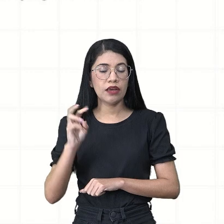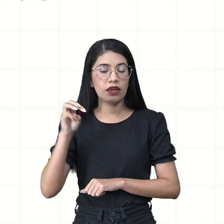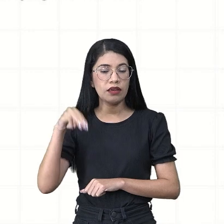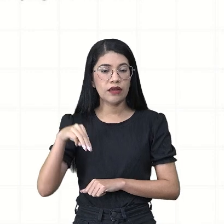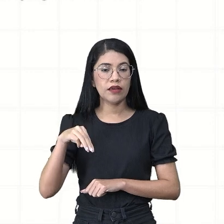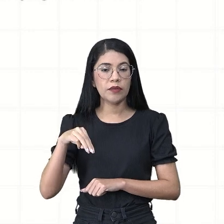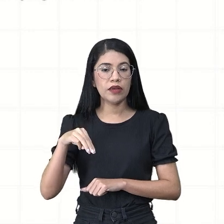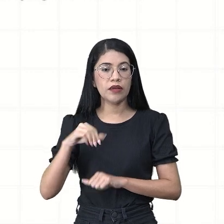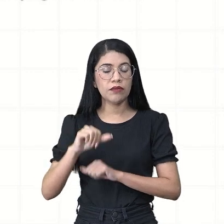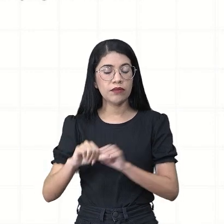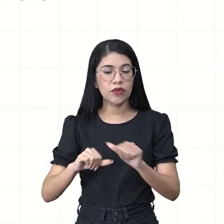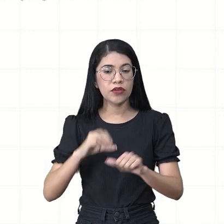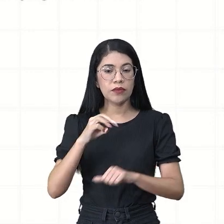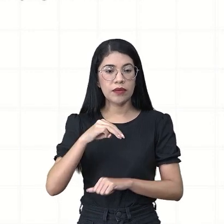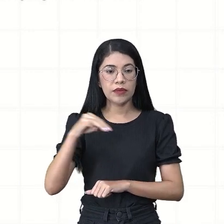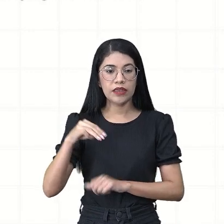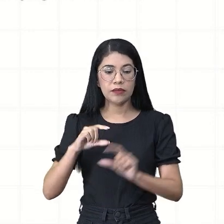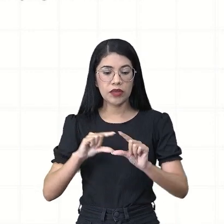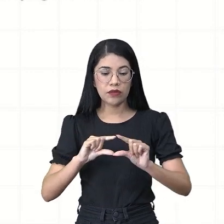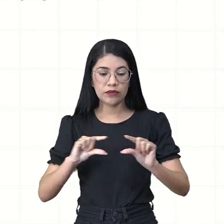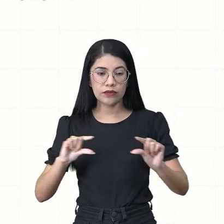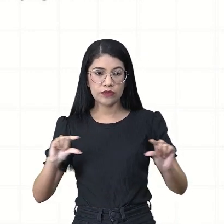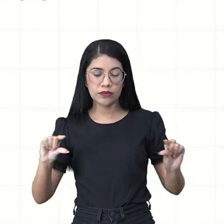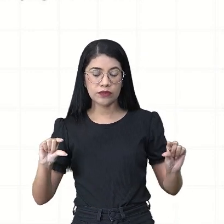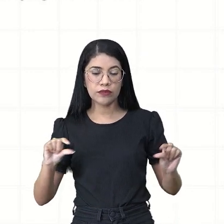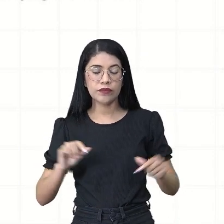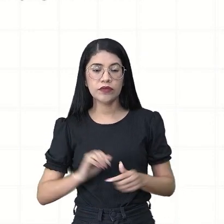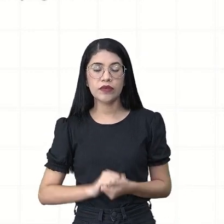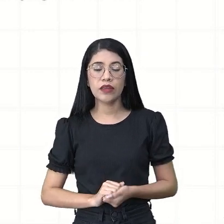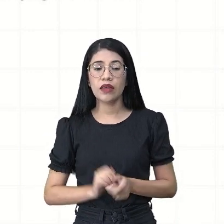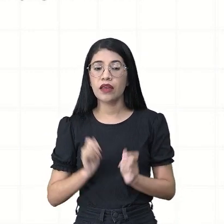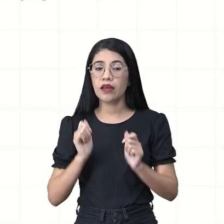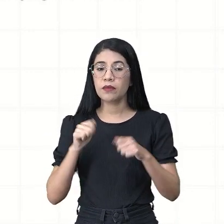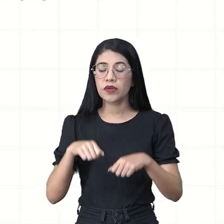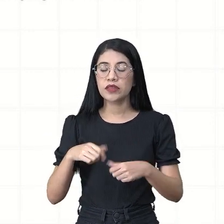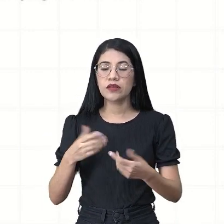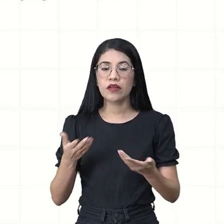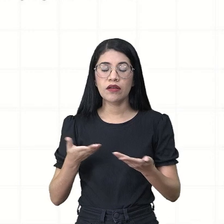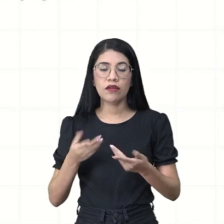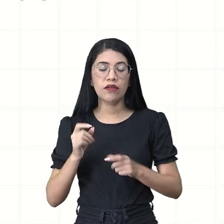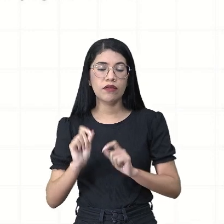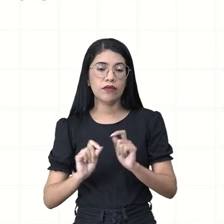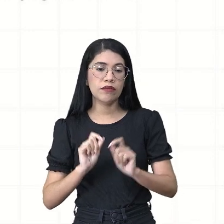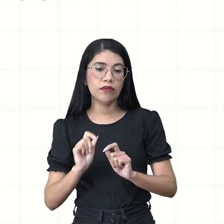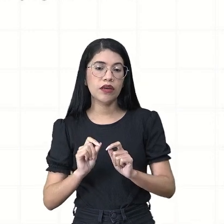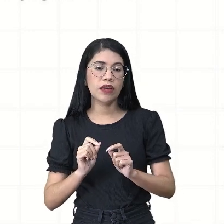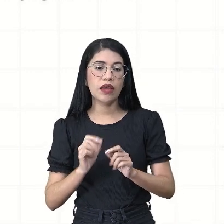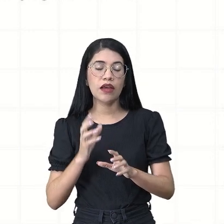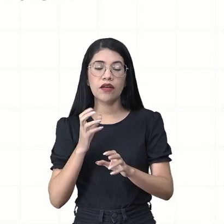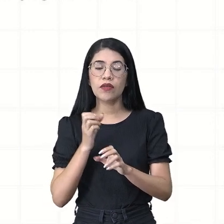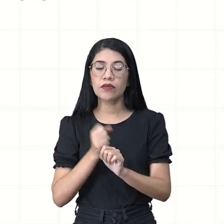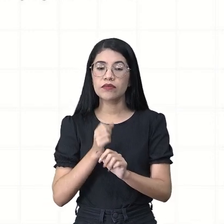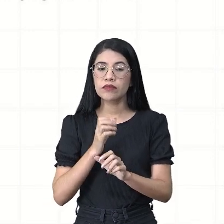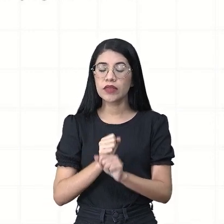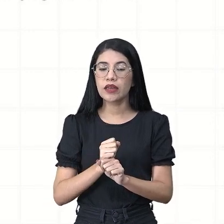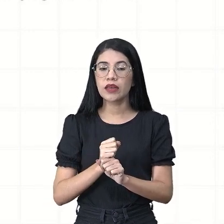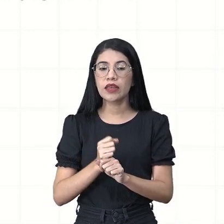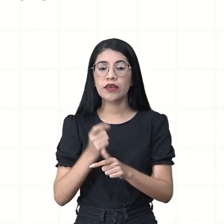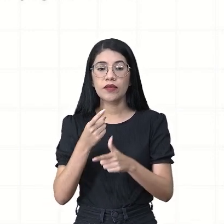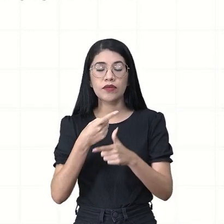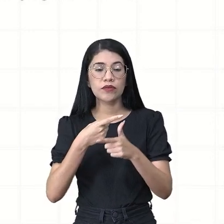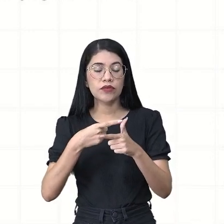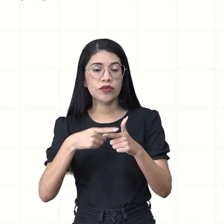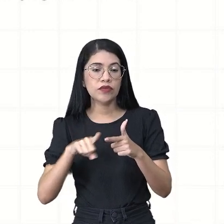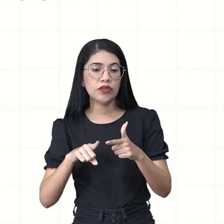em milímetro, certo? Então agora eu consigo fazer, né, essa conta, porque eu vou dividir aqui